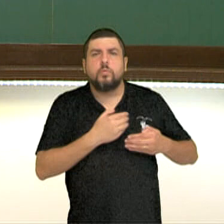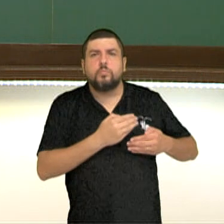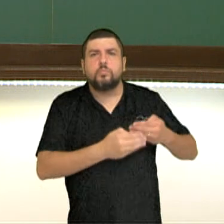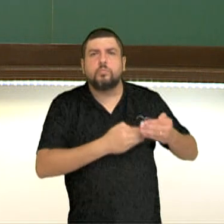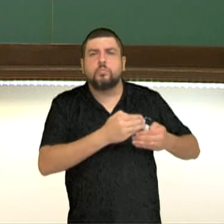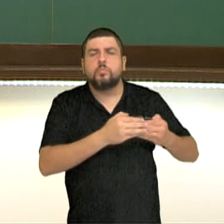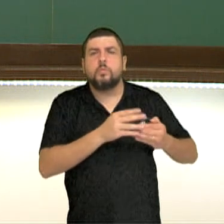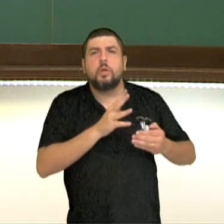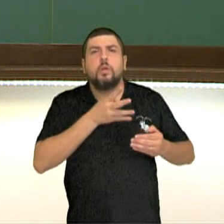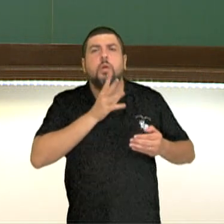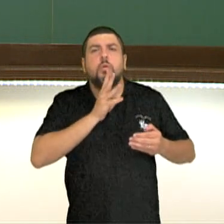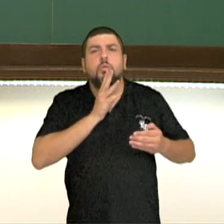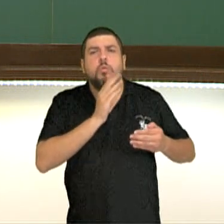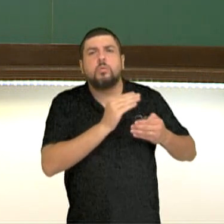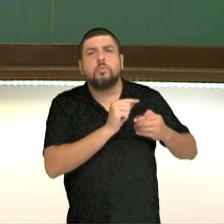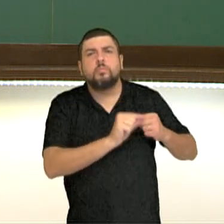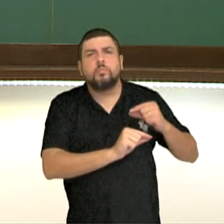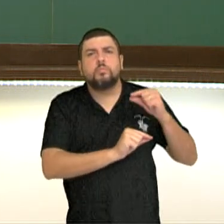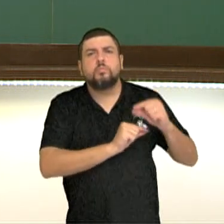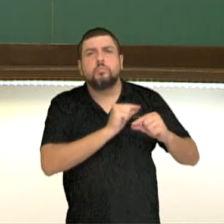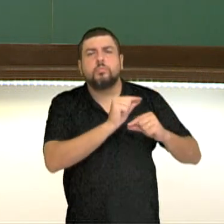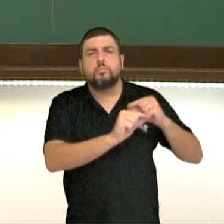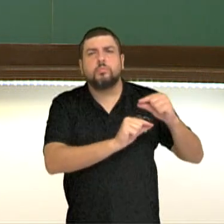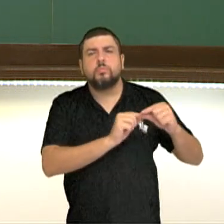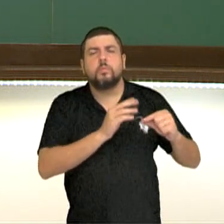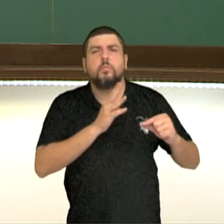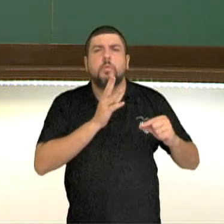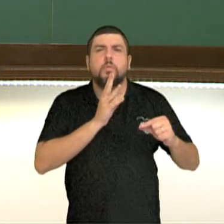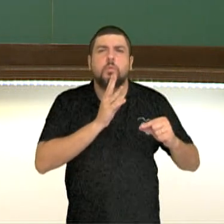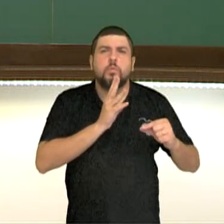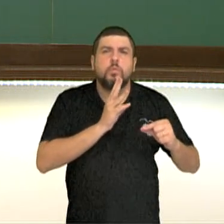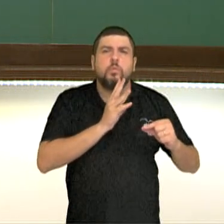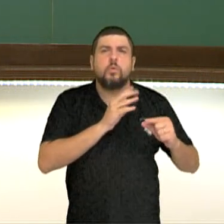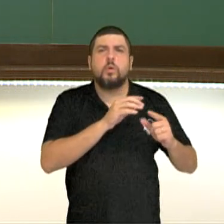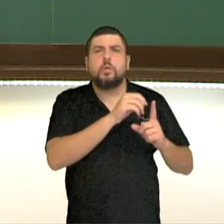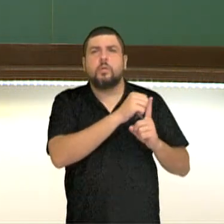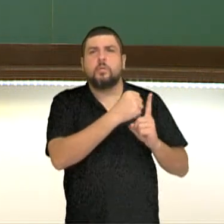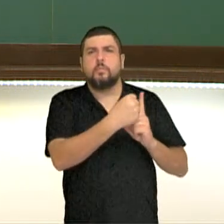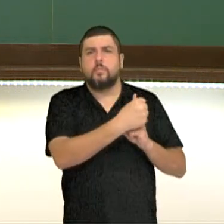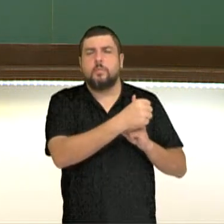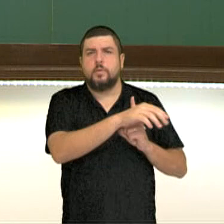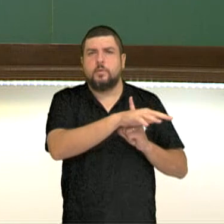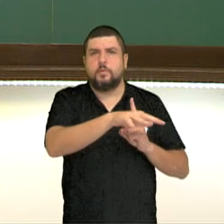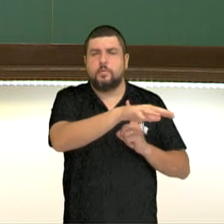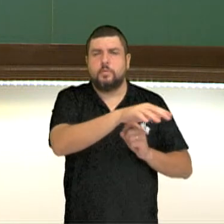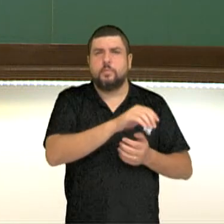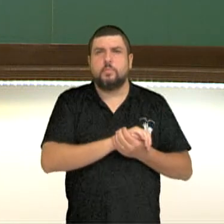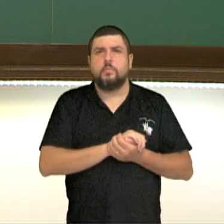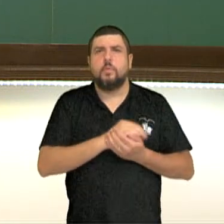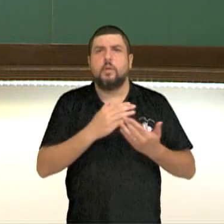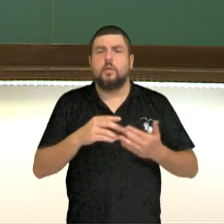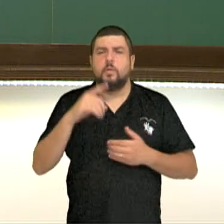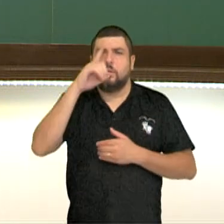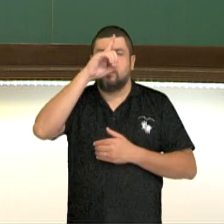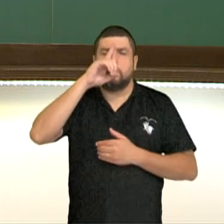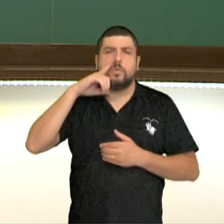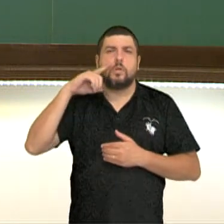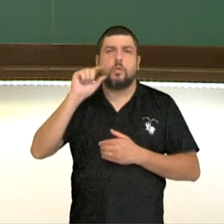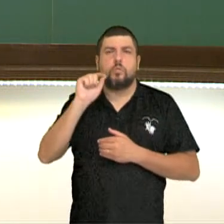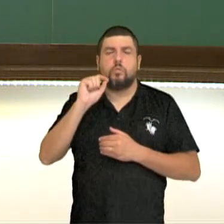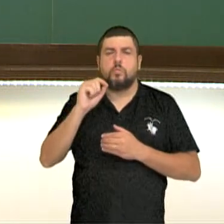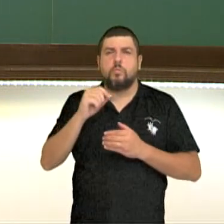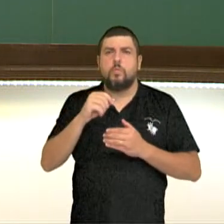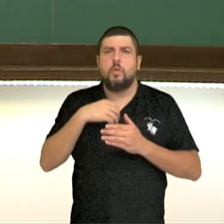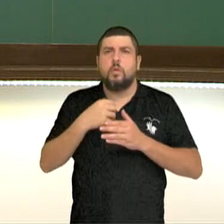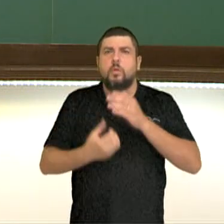sobre, né, para ficar bem claro essas questões aí, né, passo a passo. Mas é bacana entender que Durkheim, então, cria essa primeira regra, grande regra social,